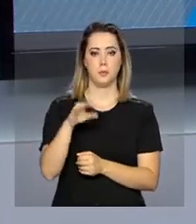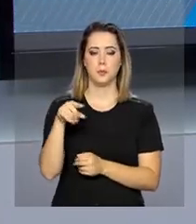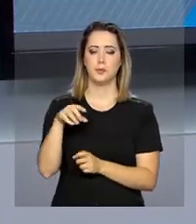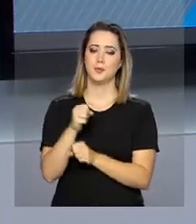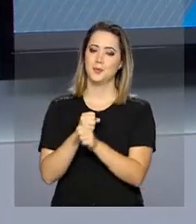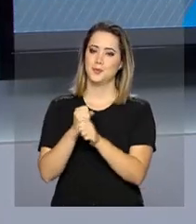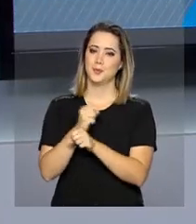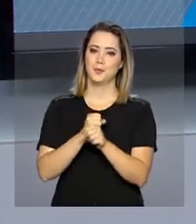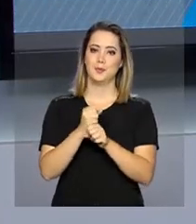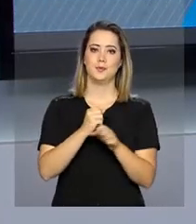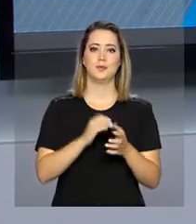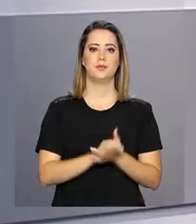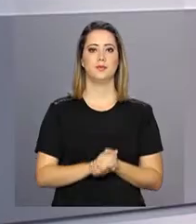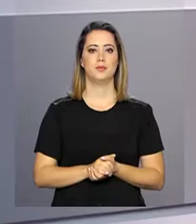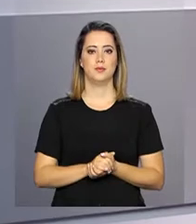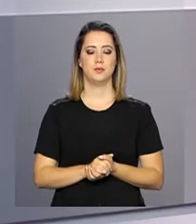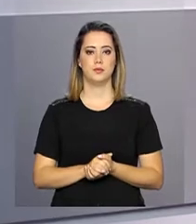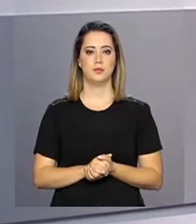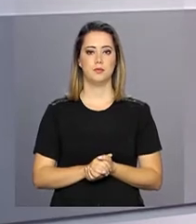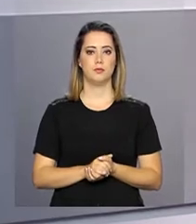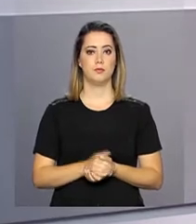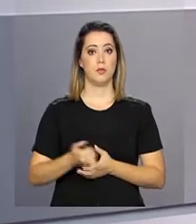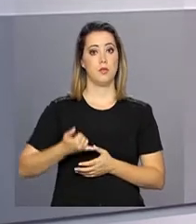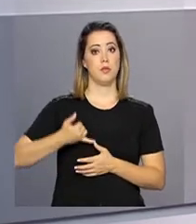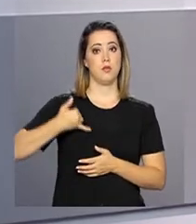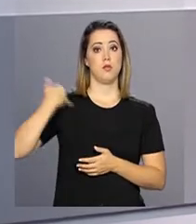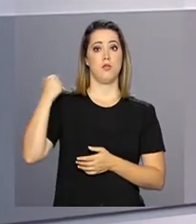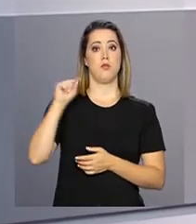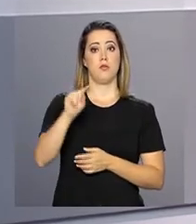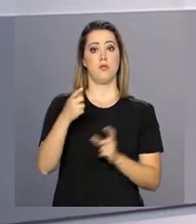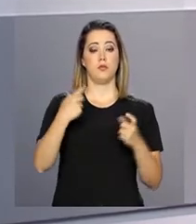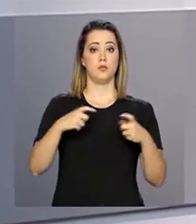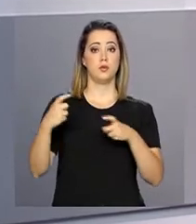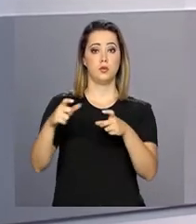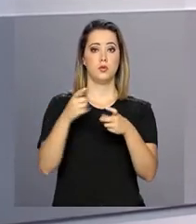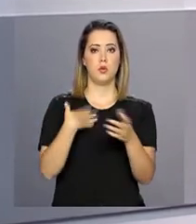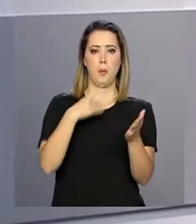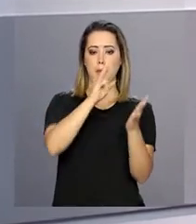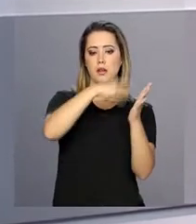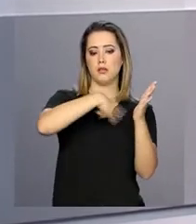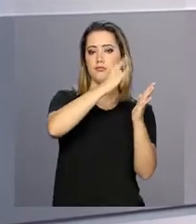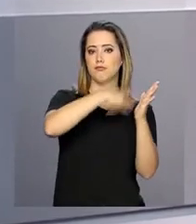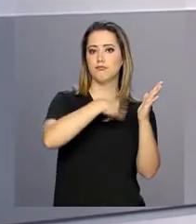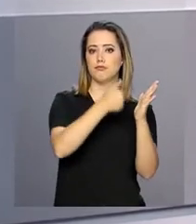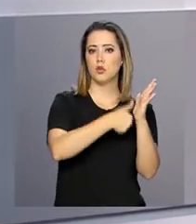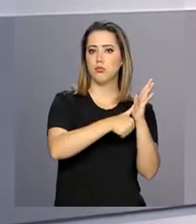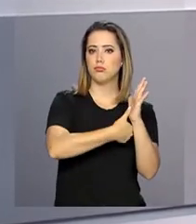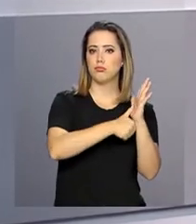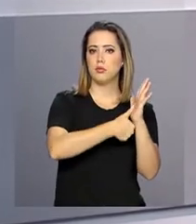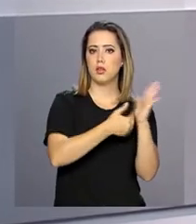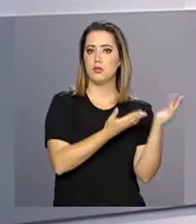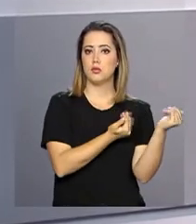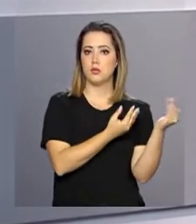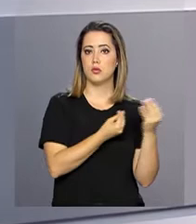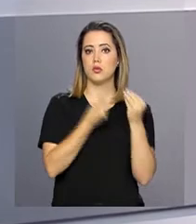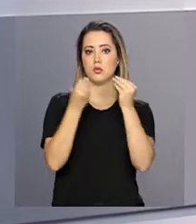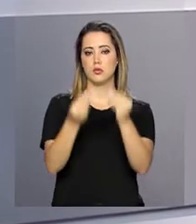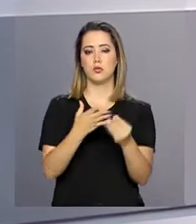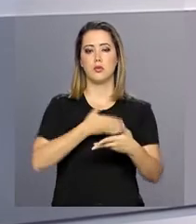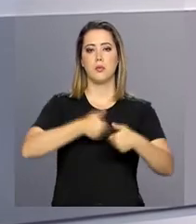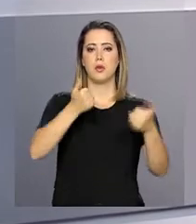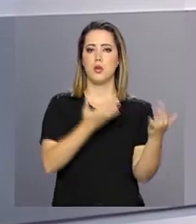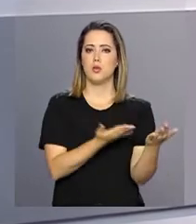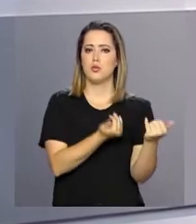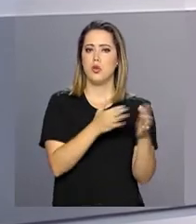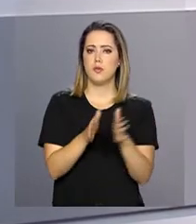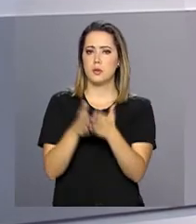0,34% neste ano. Festa e um mutirão para emitir a identidade jovem, cartão que garante benefícios à